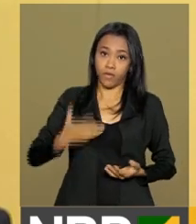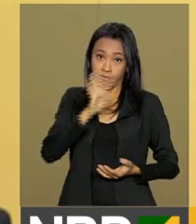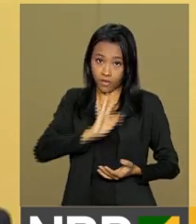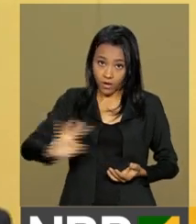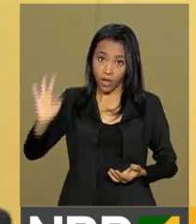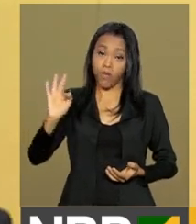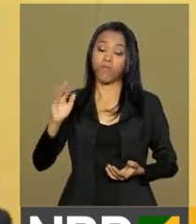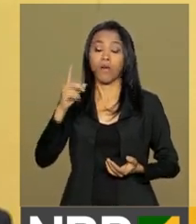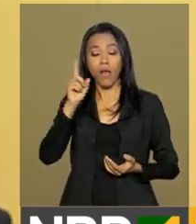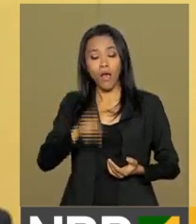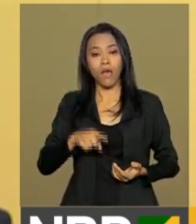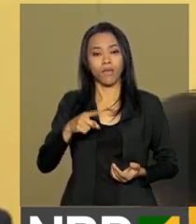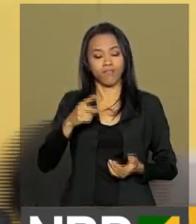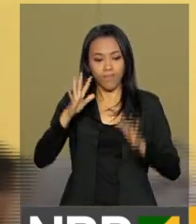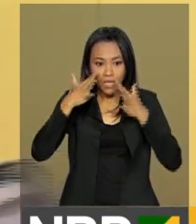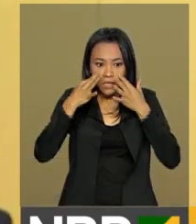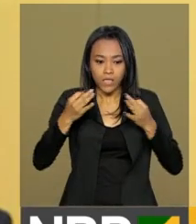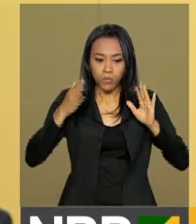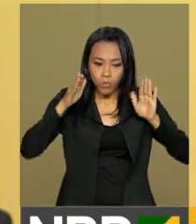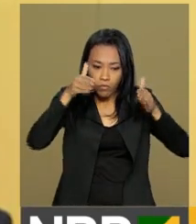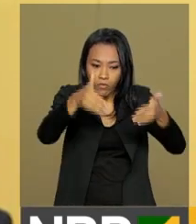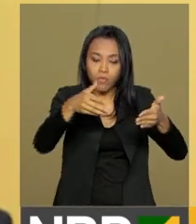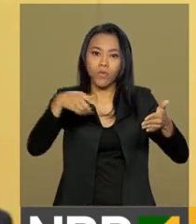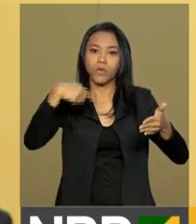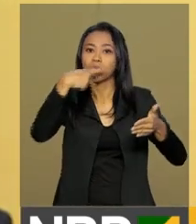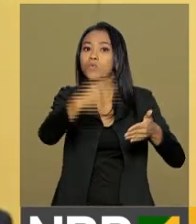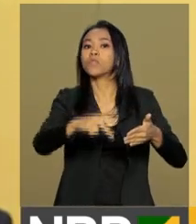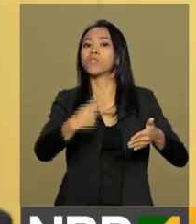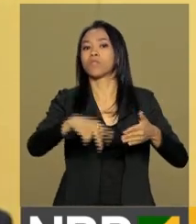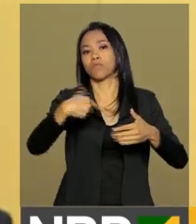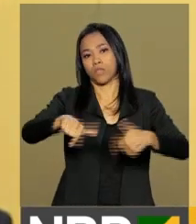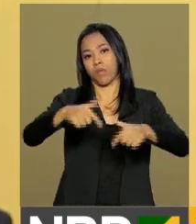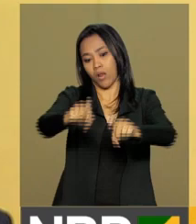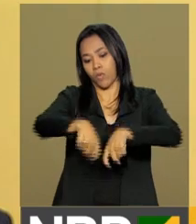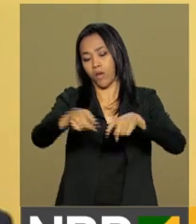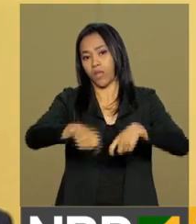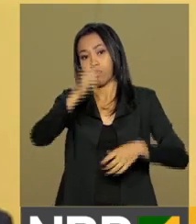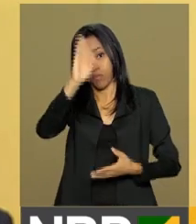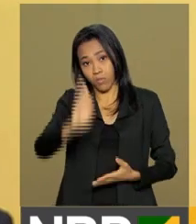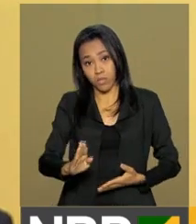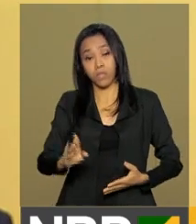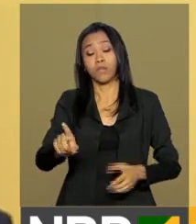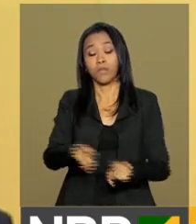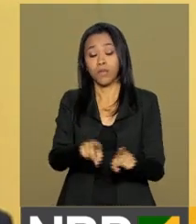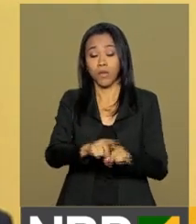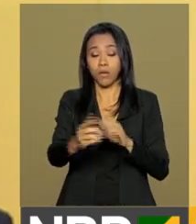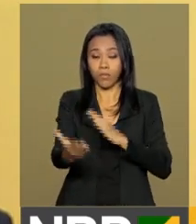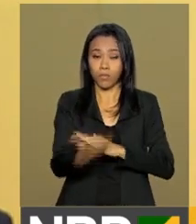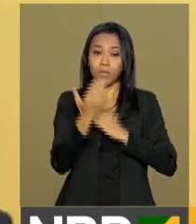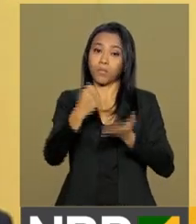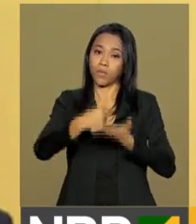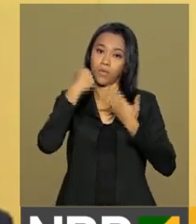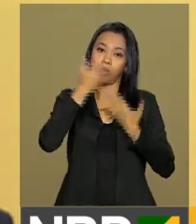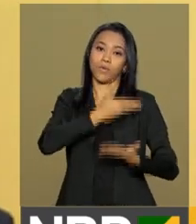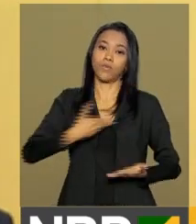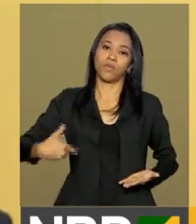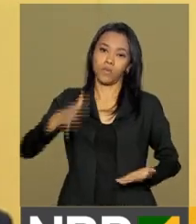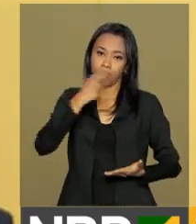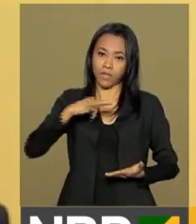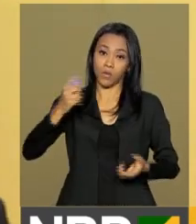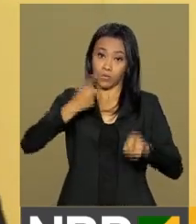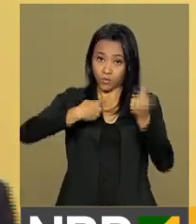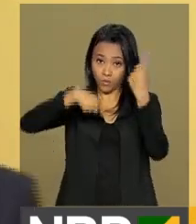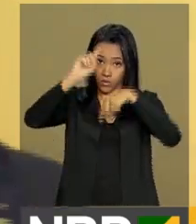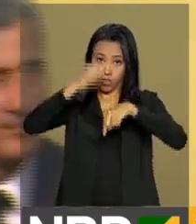no trabalho que os senhores produtores rurais fazem pelo Brasil e pelo governo federal. Muito sucesso aos